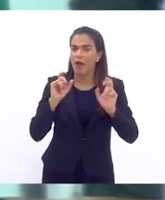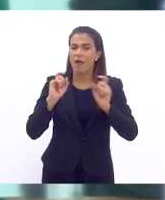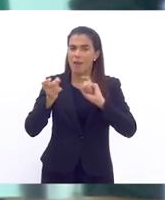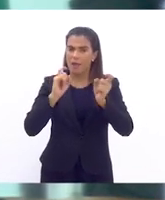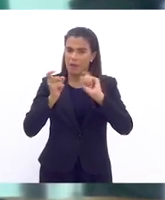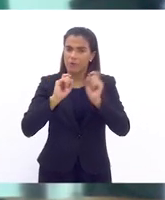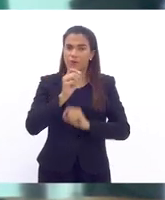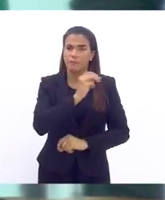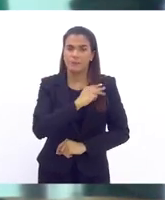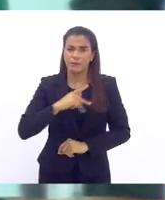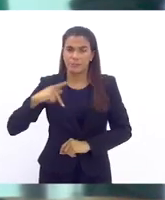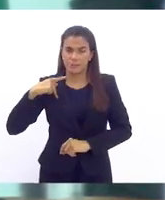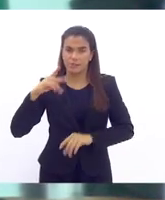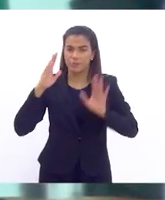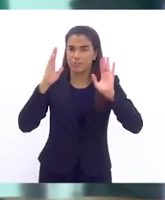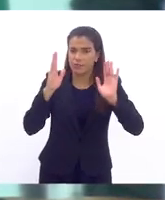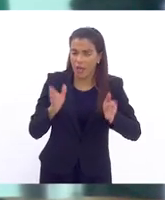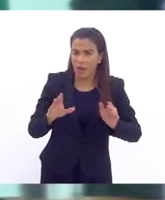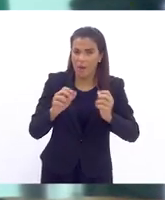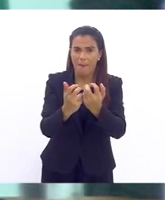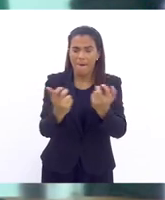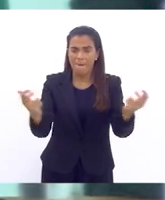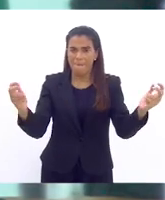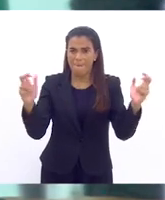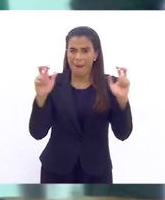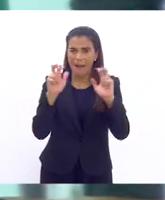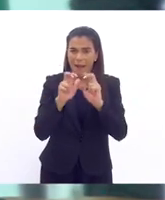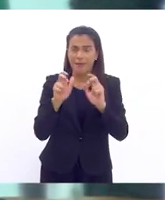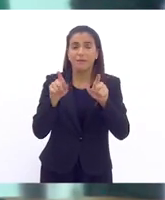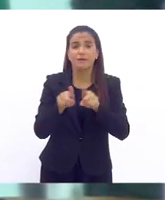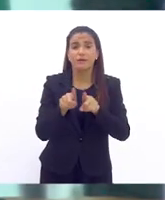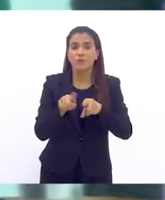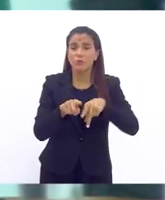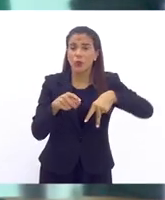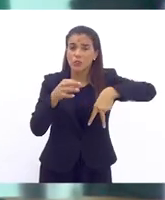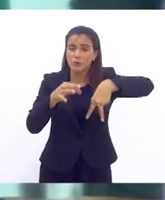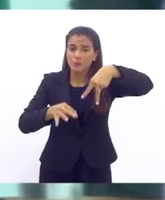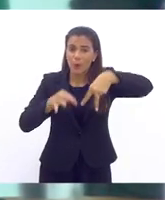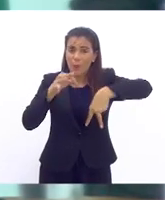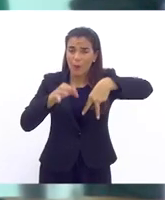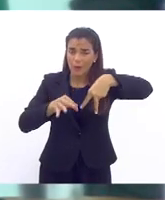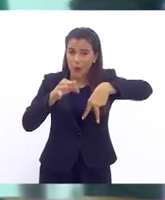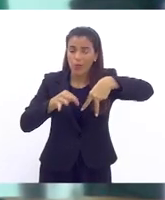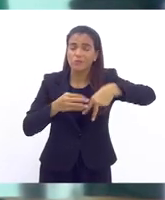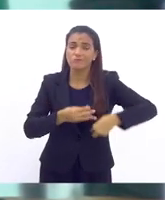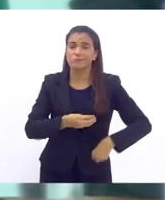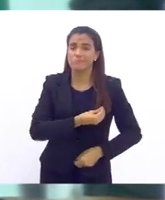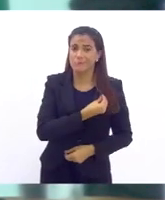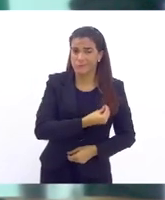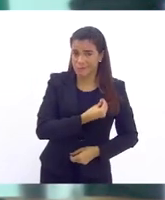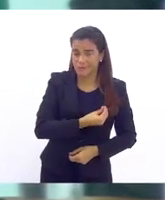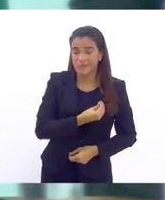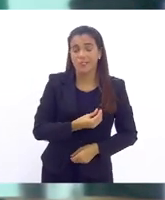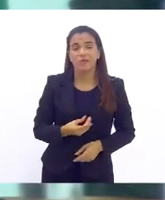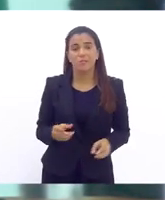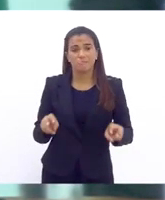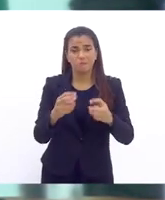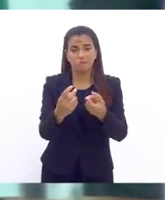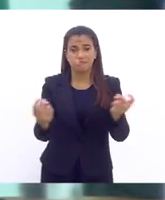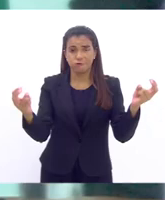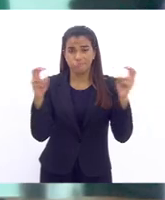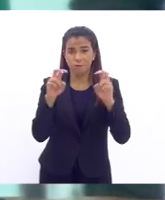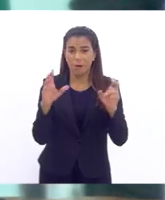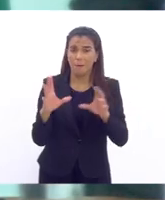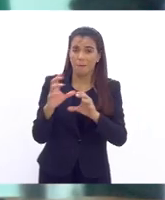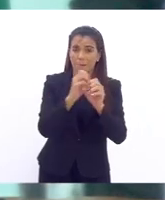com o ministério público é esses dois os dois promotores teve presente aonde a gente nessa primeira intervenção que são cerca de